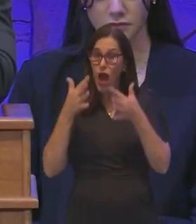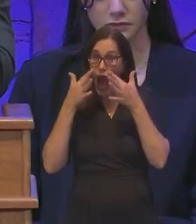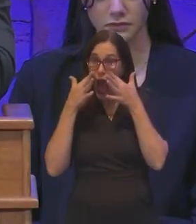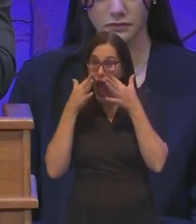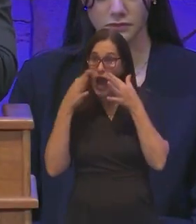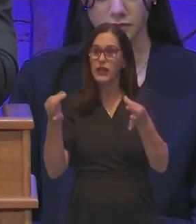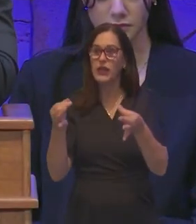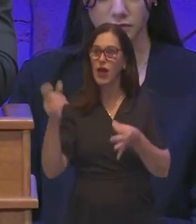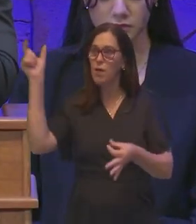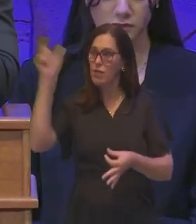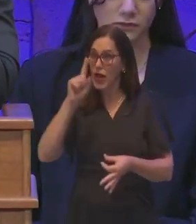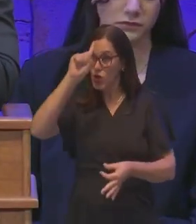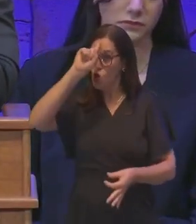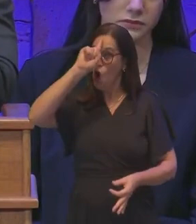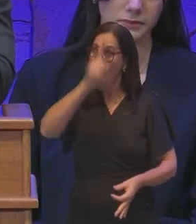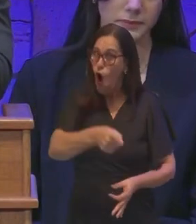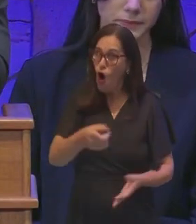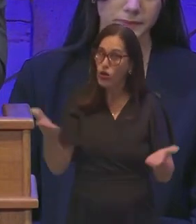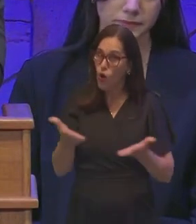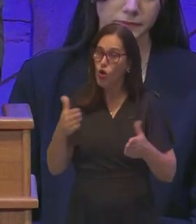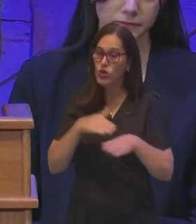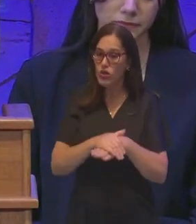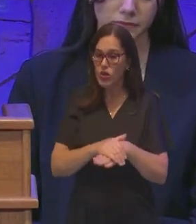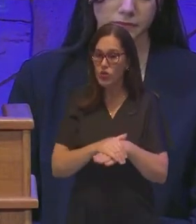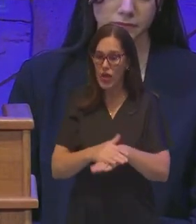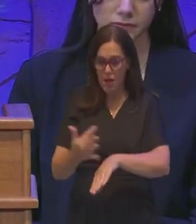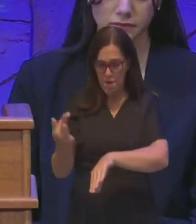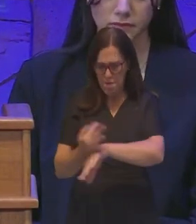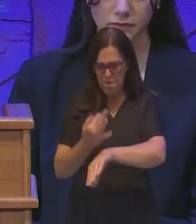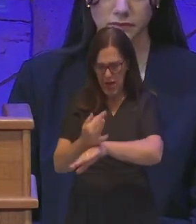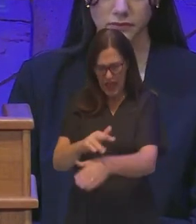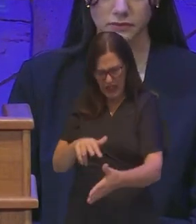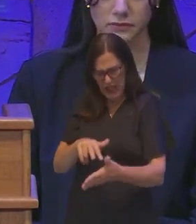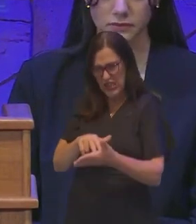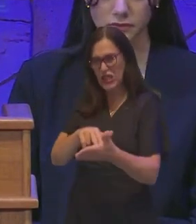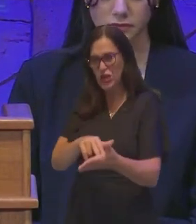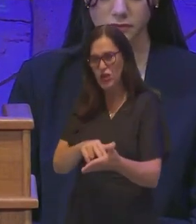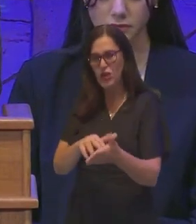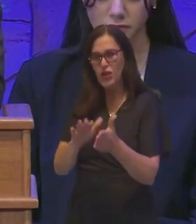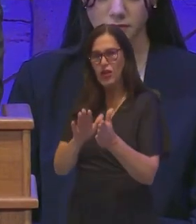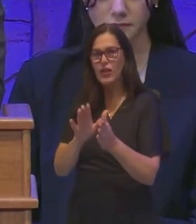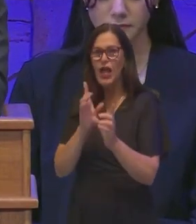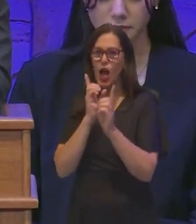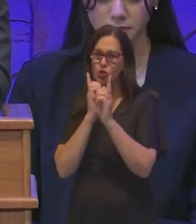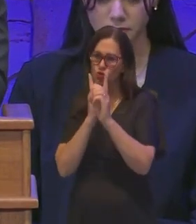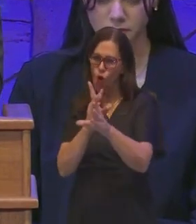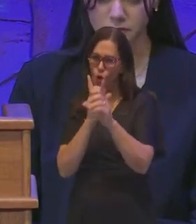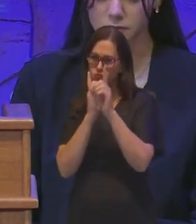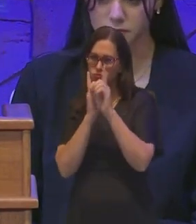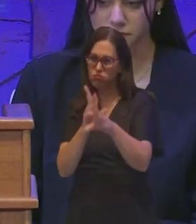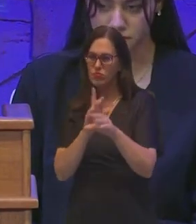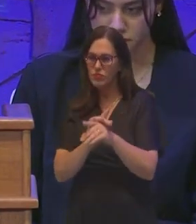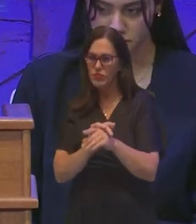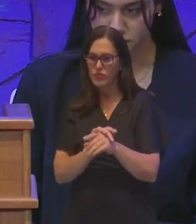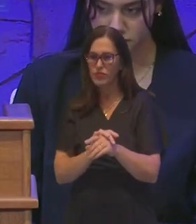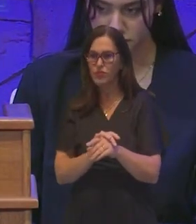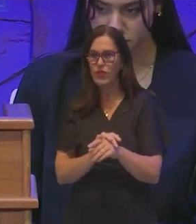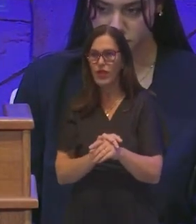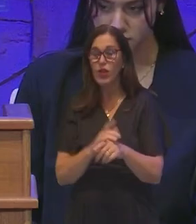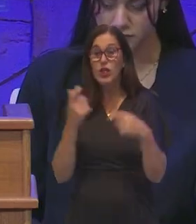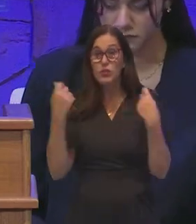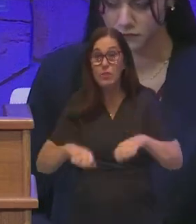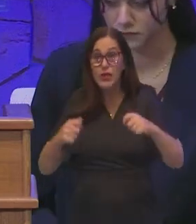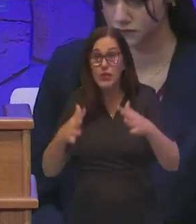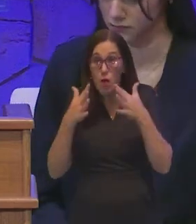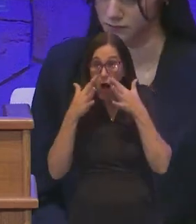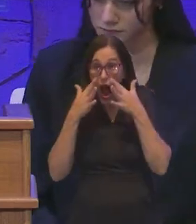essa palavra de ordem dessa noite, perseverança na doutrina, se nós não nos